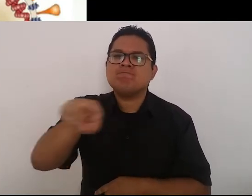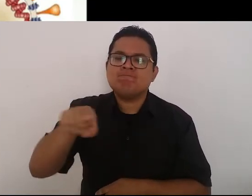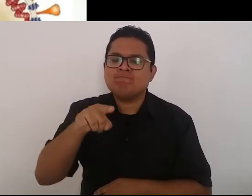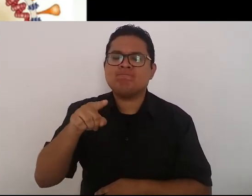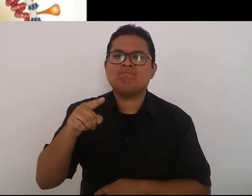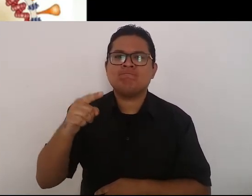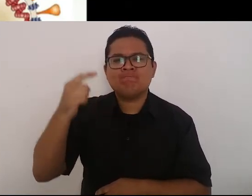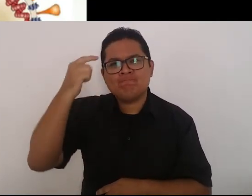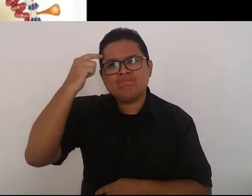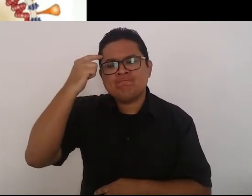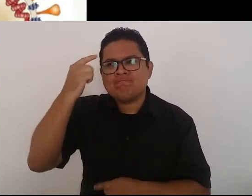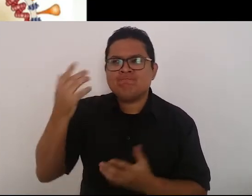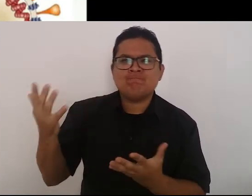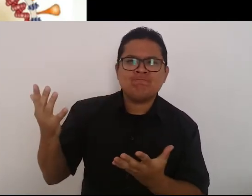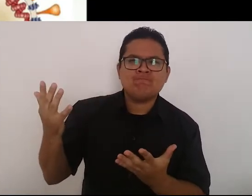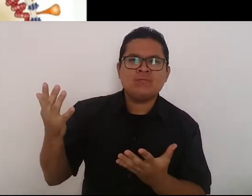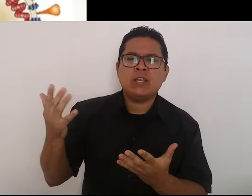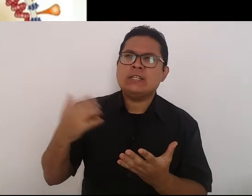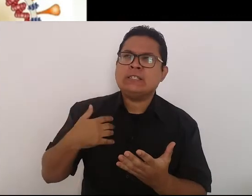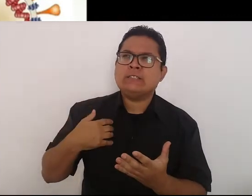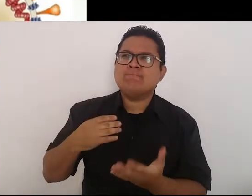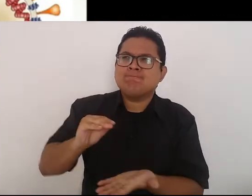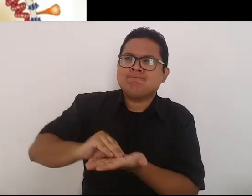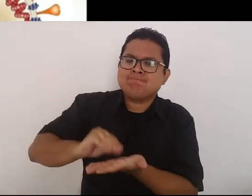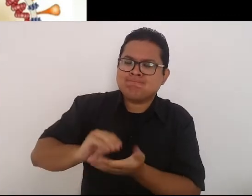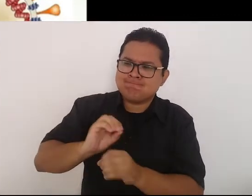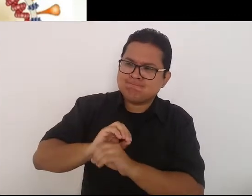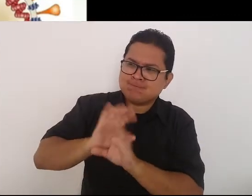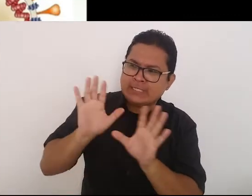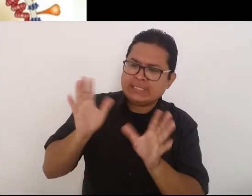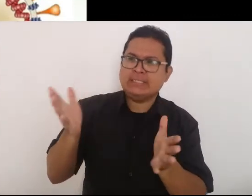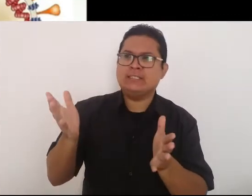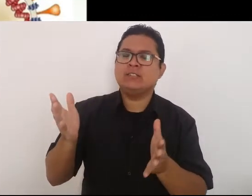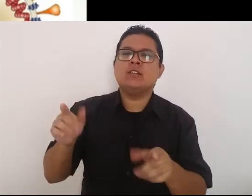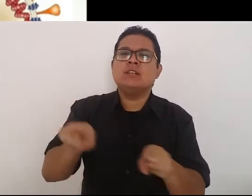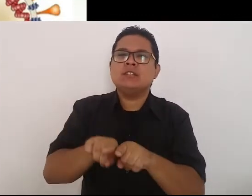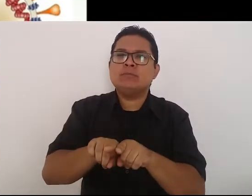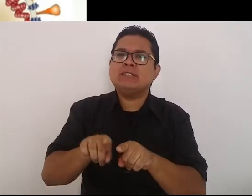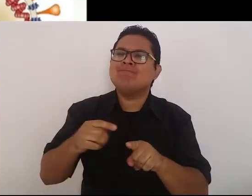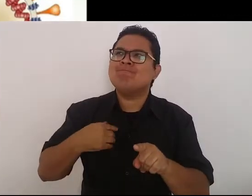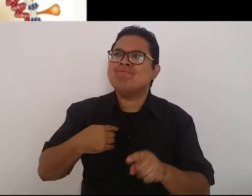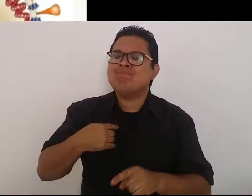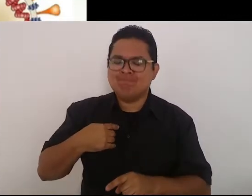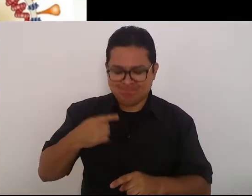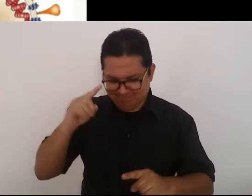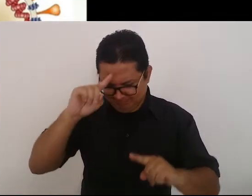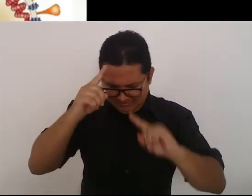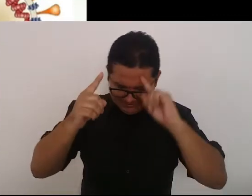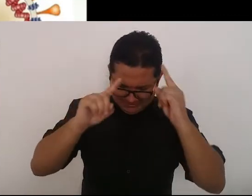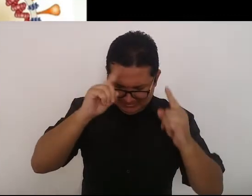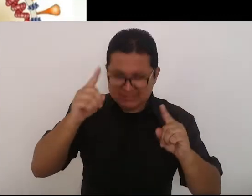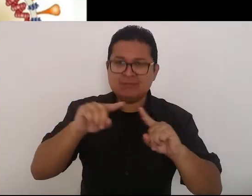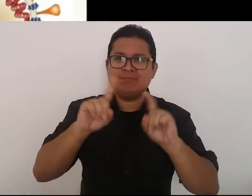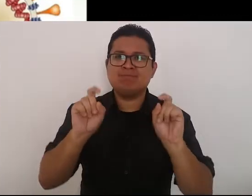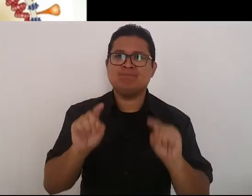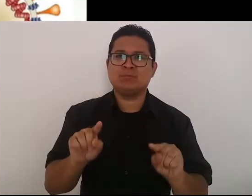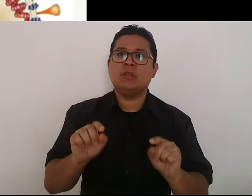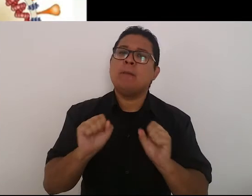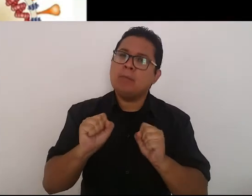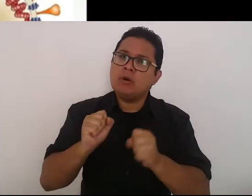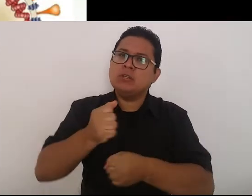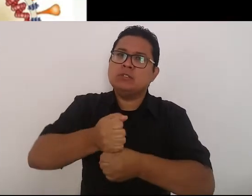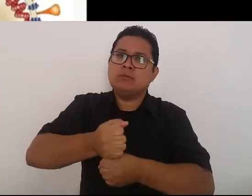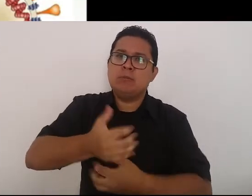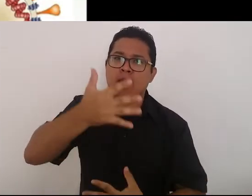alguma correção, como eu disse, uma coisa muito nova, deixa aí no comentário, que depois eu e o professor Jairo, a